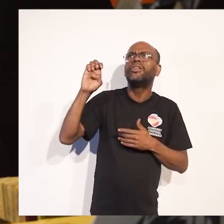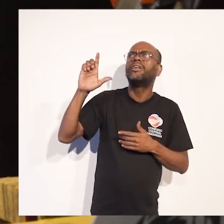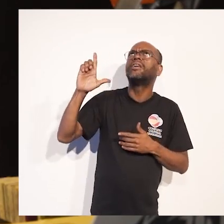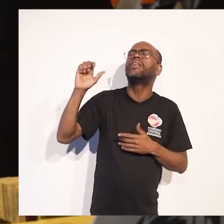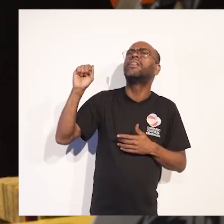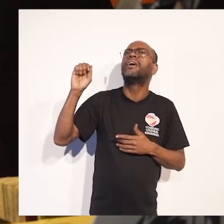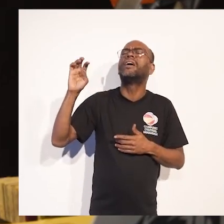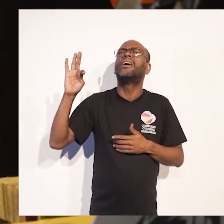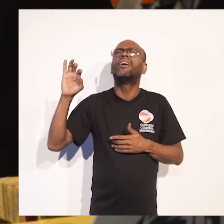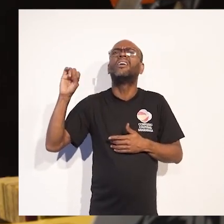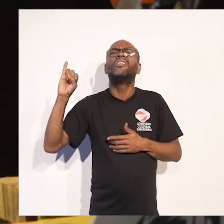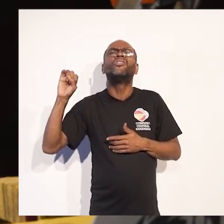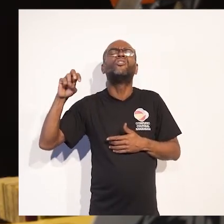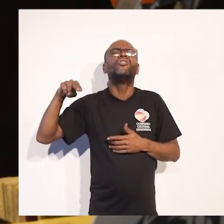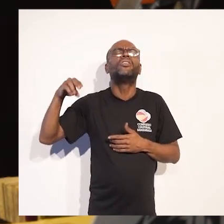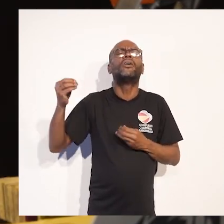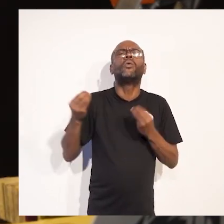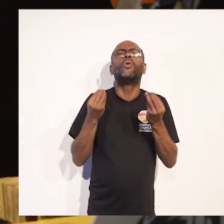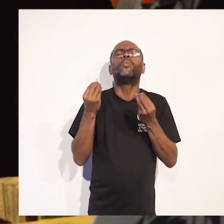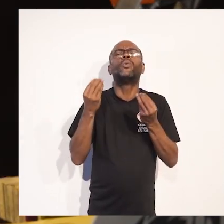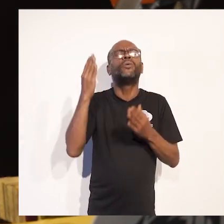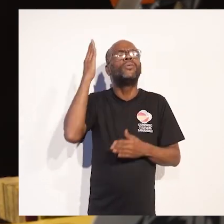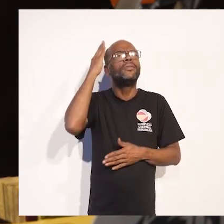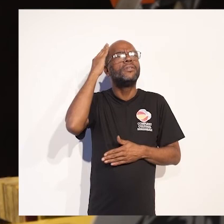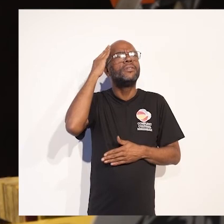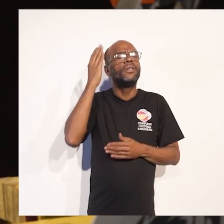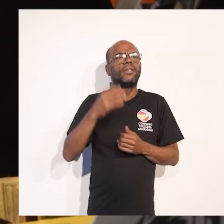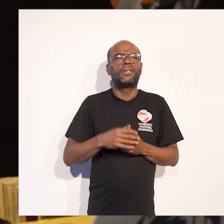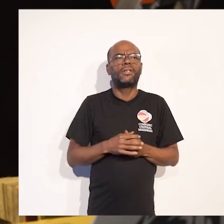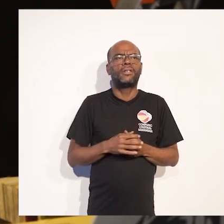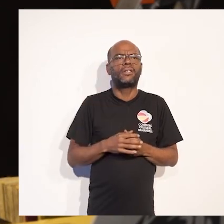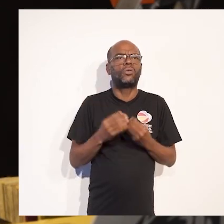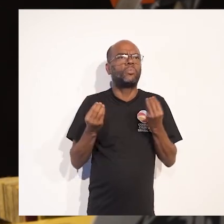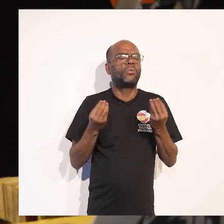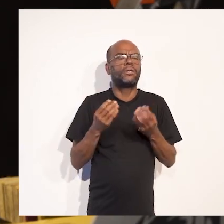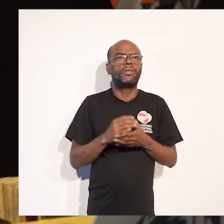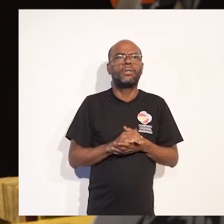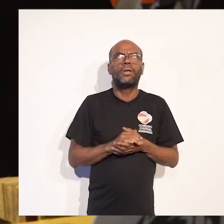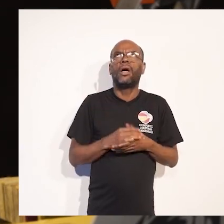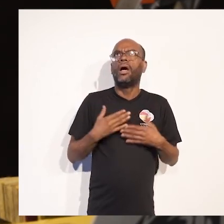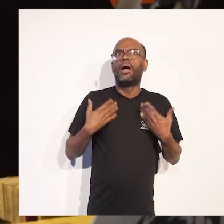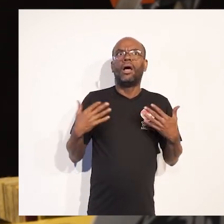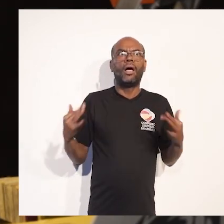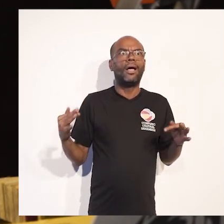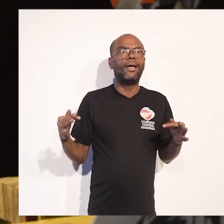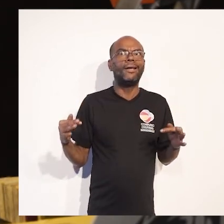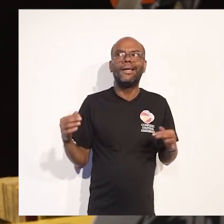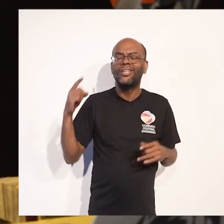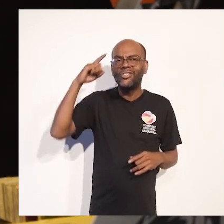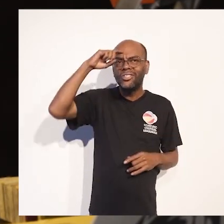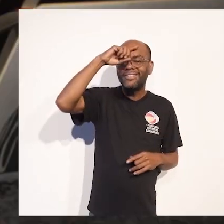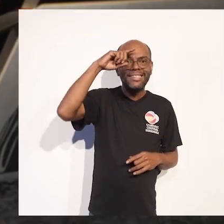cada cor bloqueia, que cada temperatura... Ai meu Deus, é muito difícil, eu